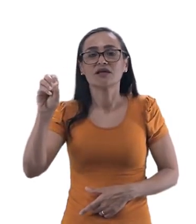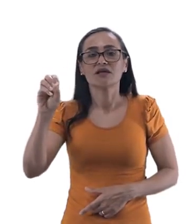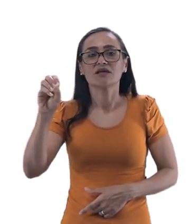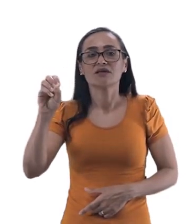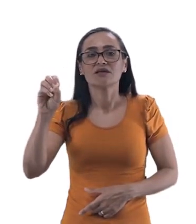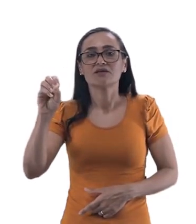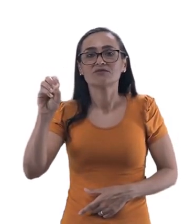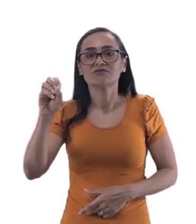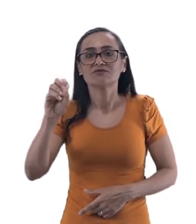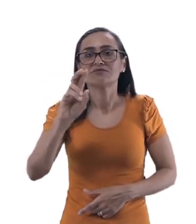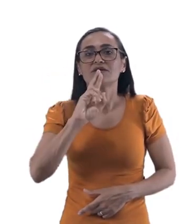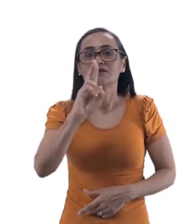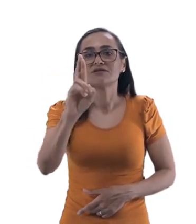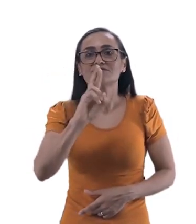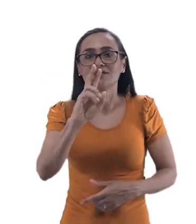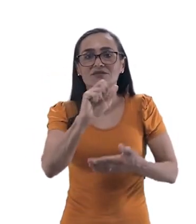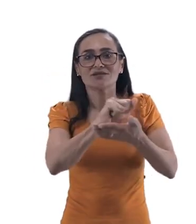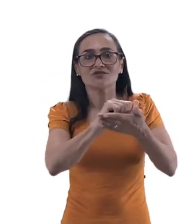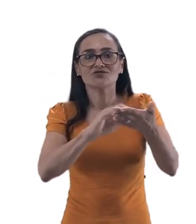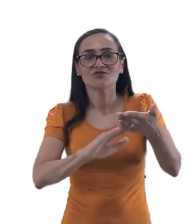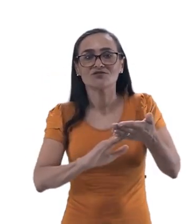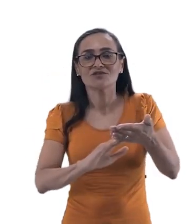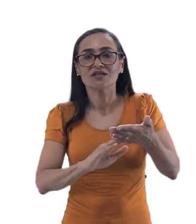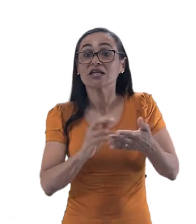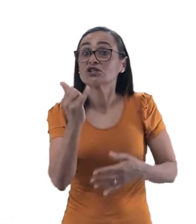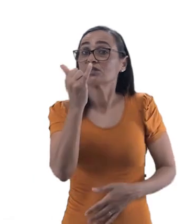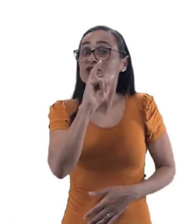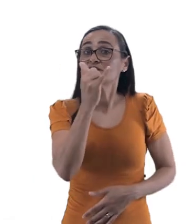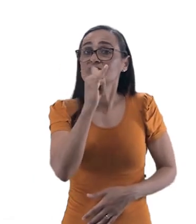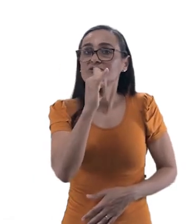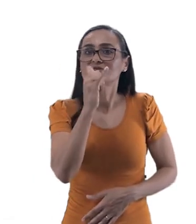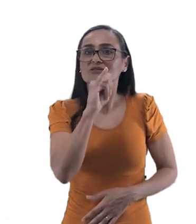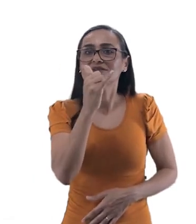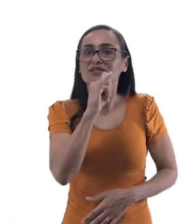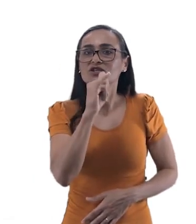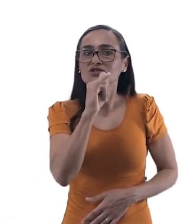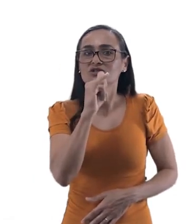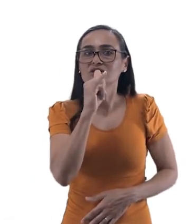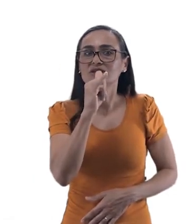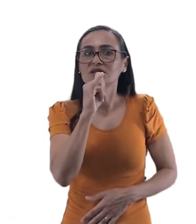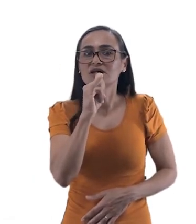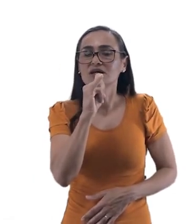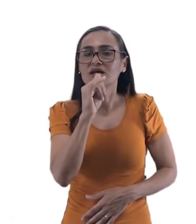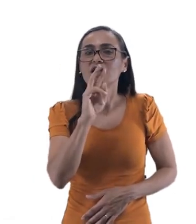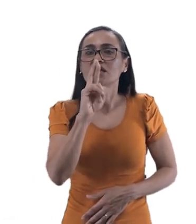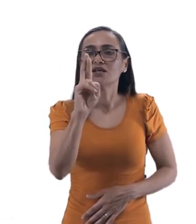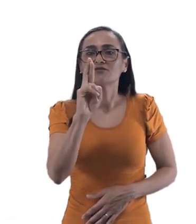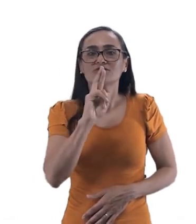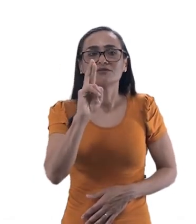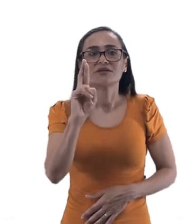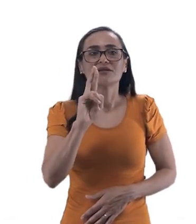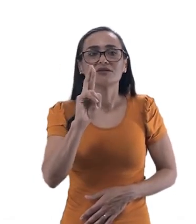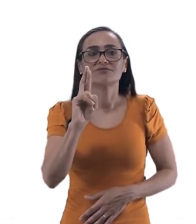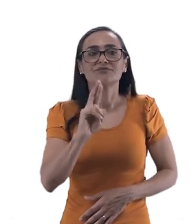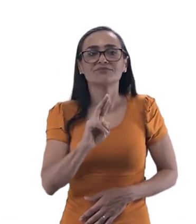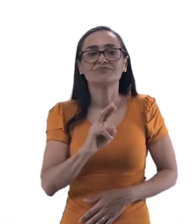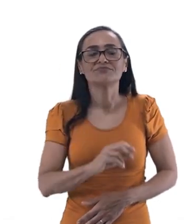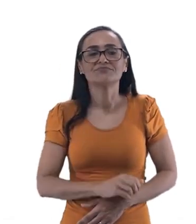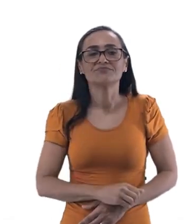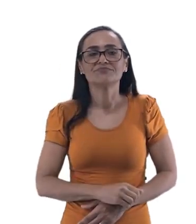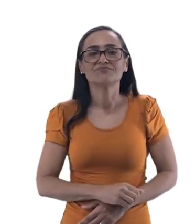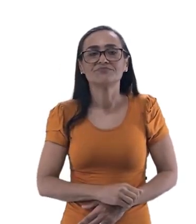500, essa atividade de receber, em termos de energia elétrica, eu tenho